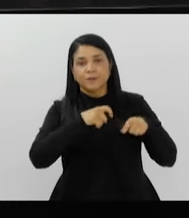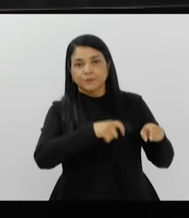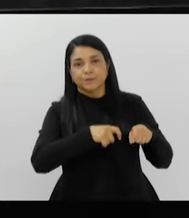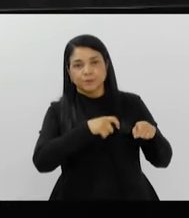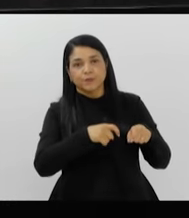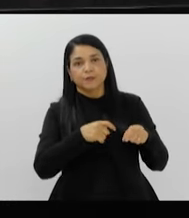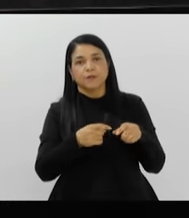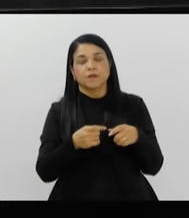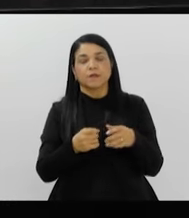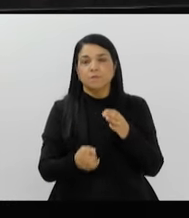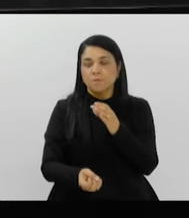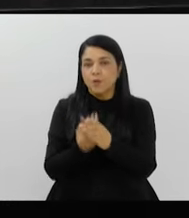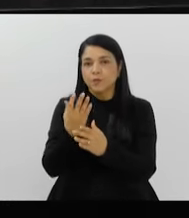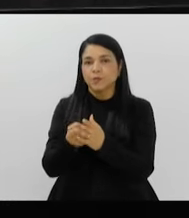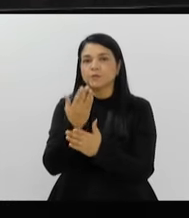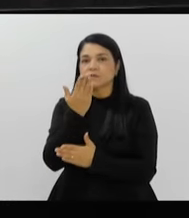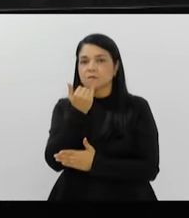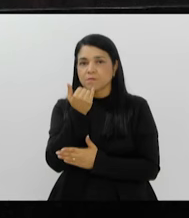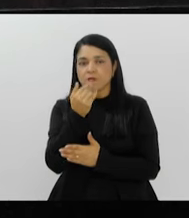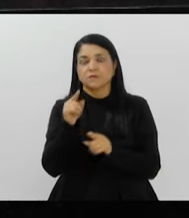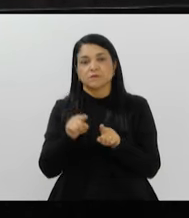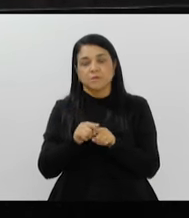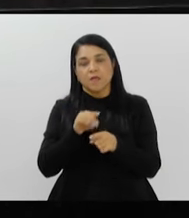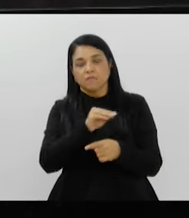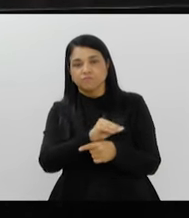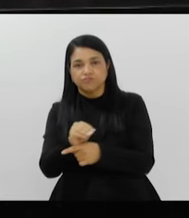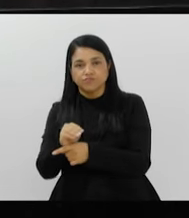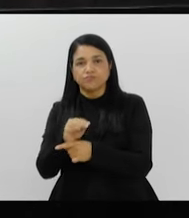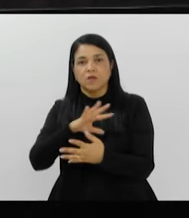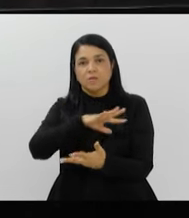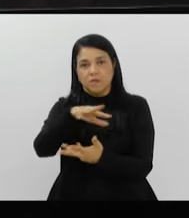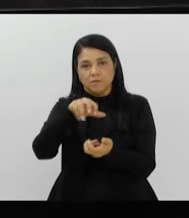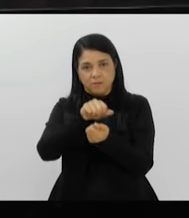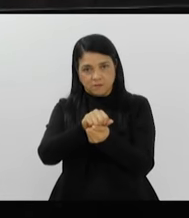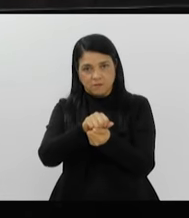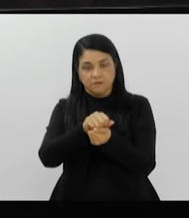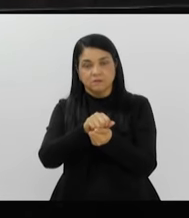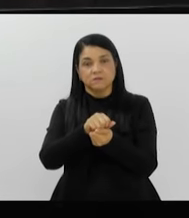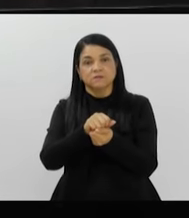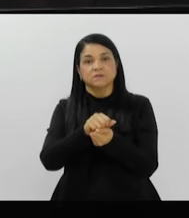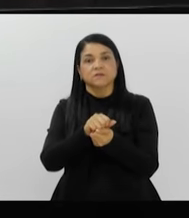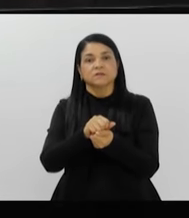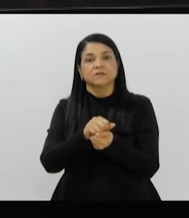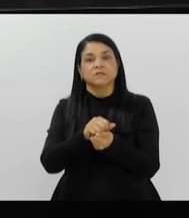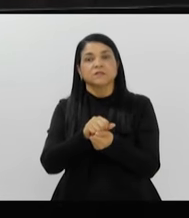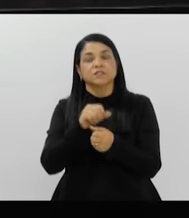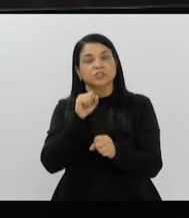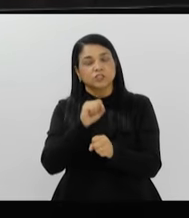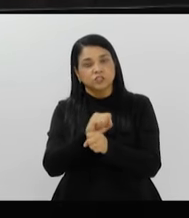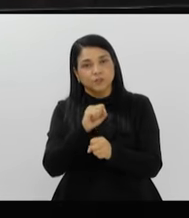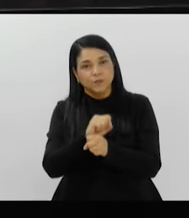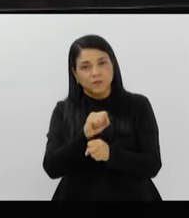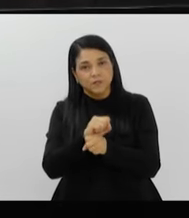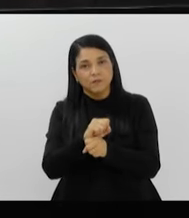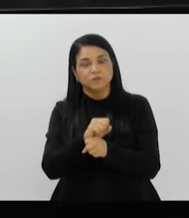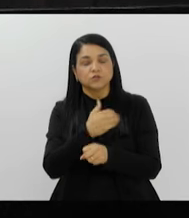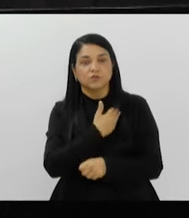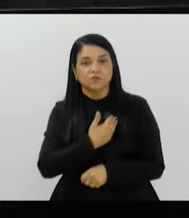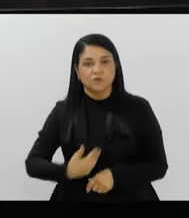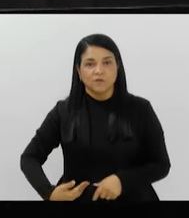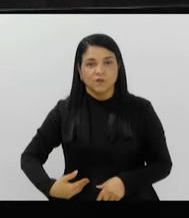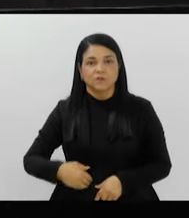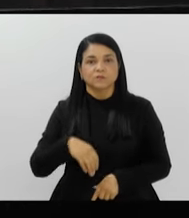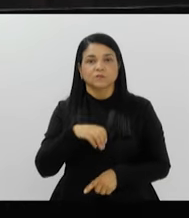produz alimentos e que também preserve o meio ambiente. Portanto, esperamos muito que o governo do